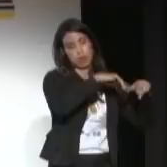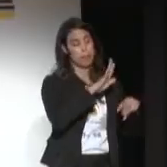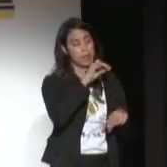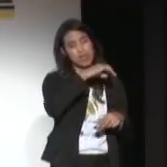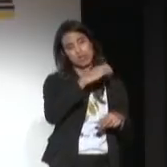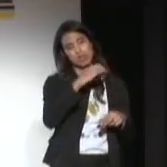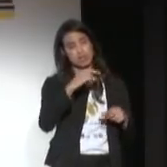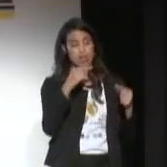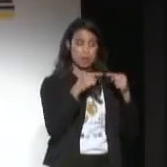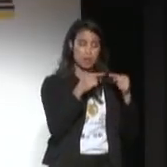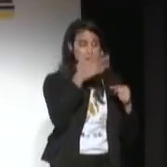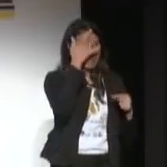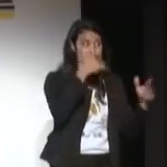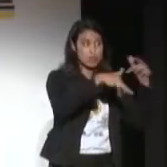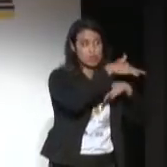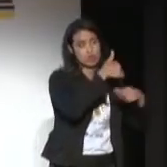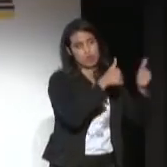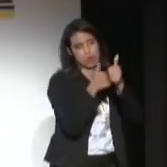falar de comunidade. Tá?